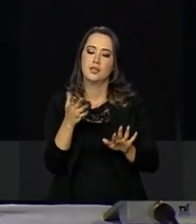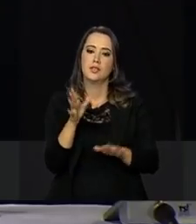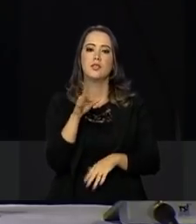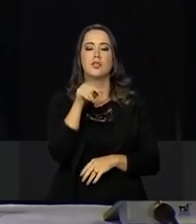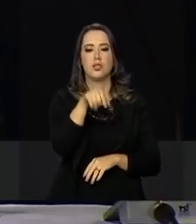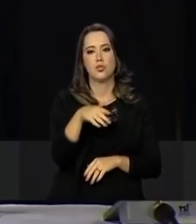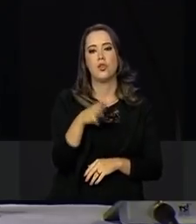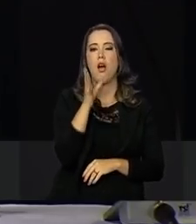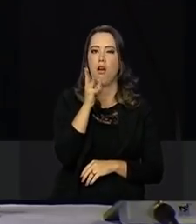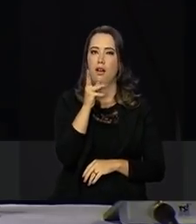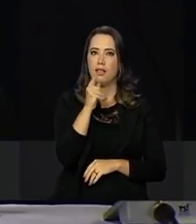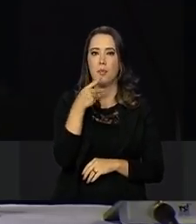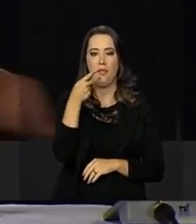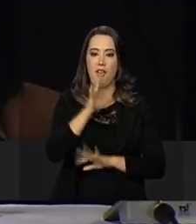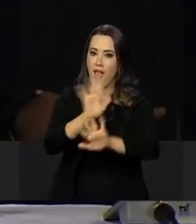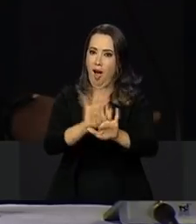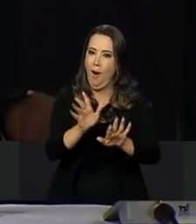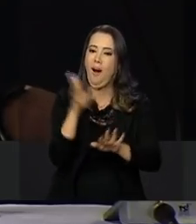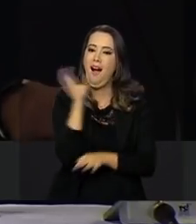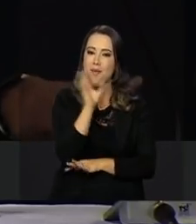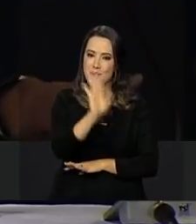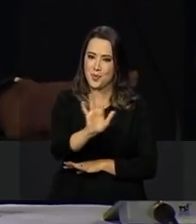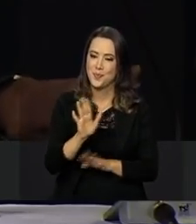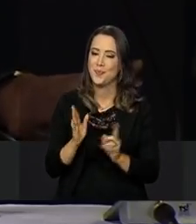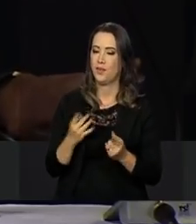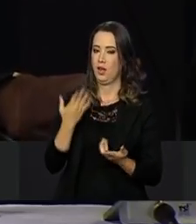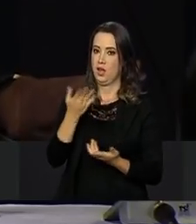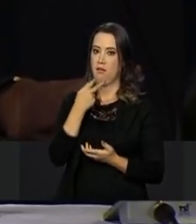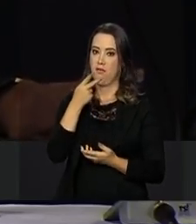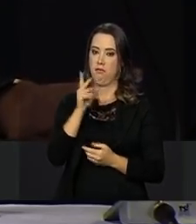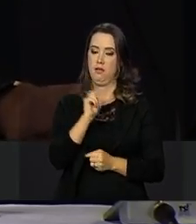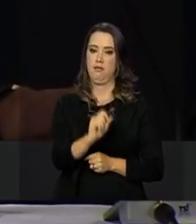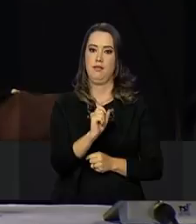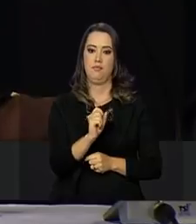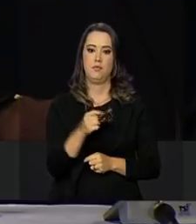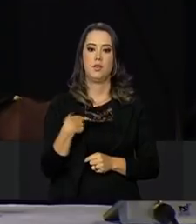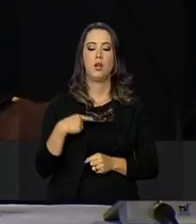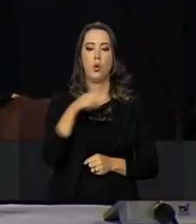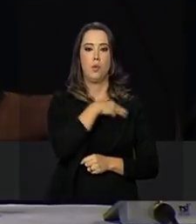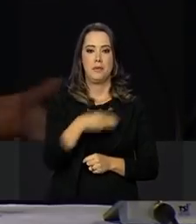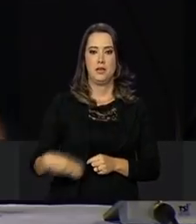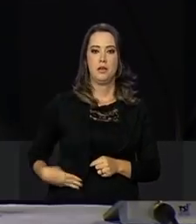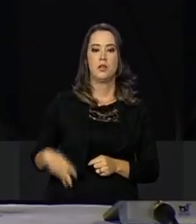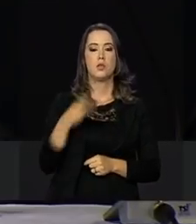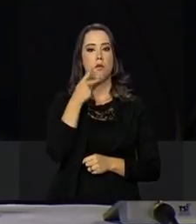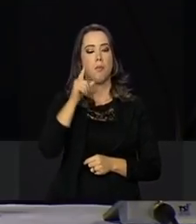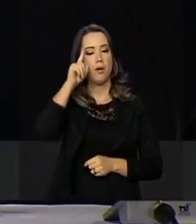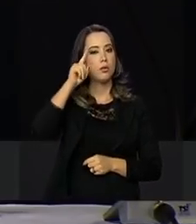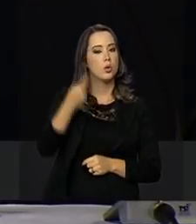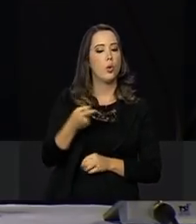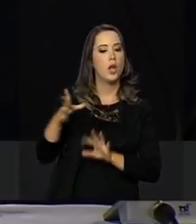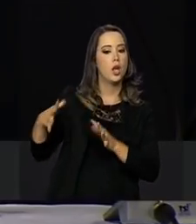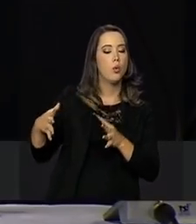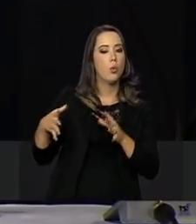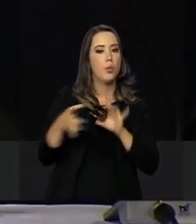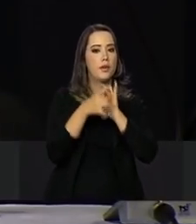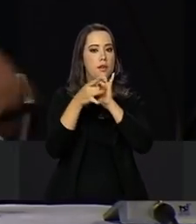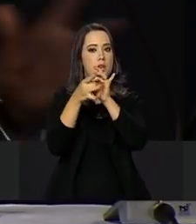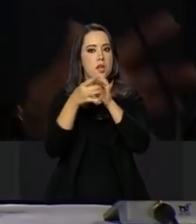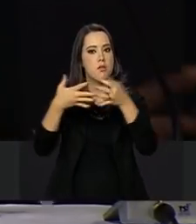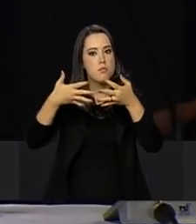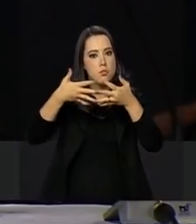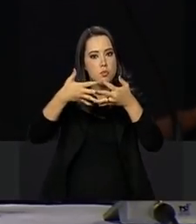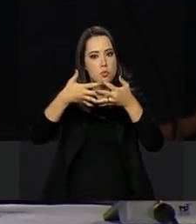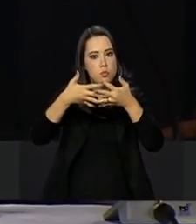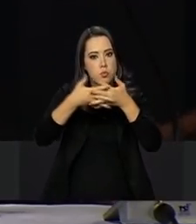estar cansando, mas para não cansá-los eu quero dizer que ele tomou as providências de fazer uma integração. Não é a primeira